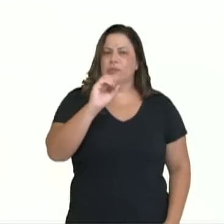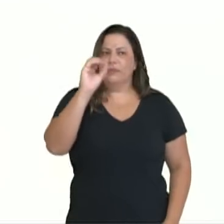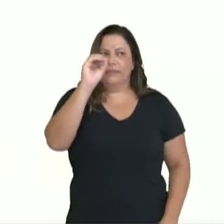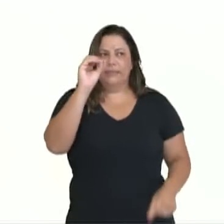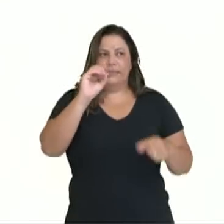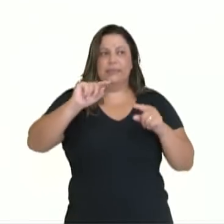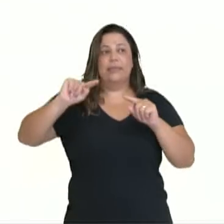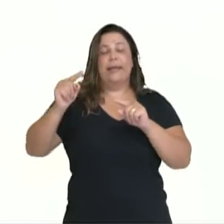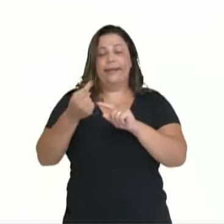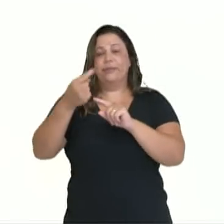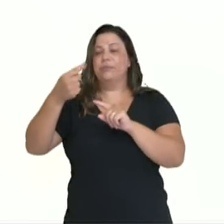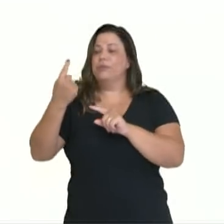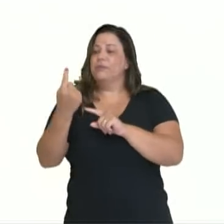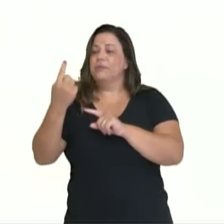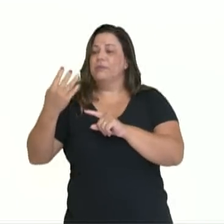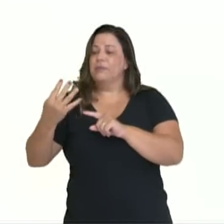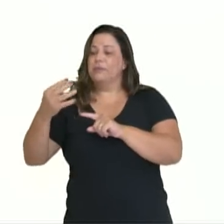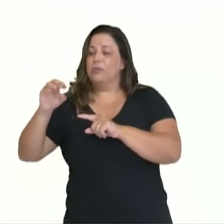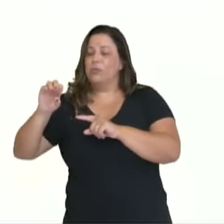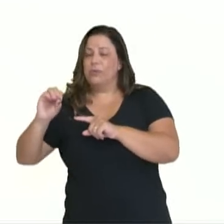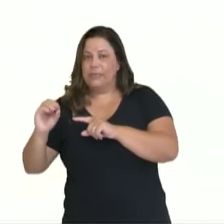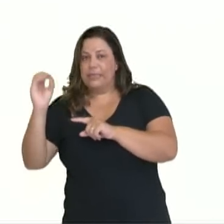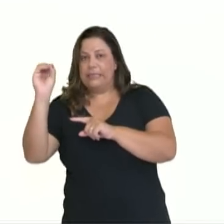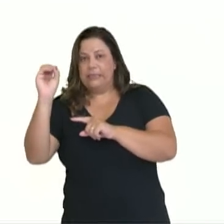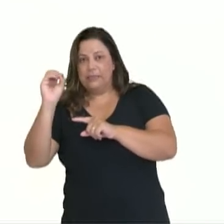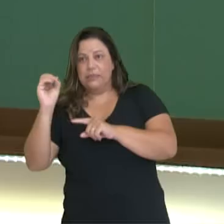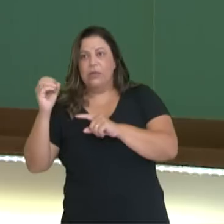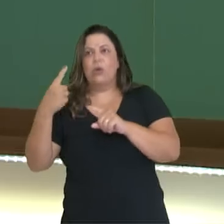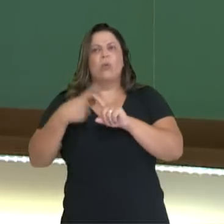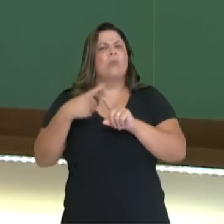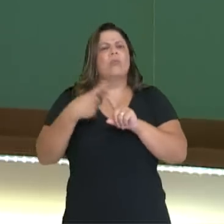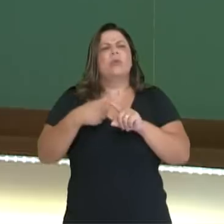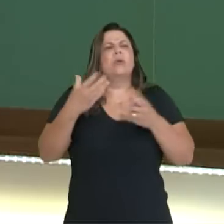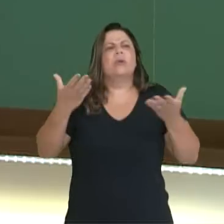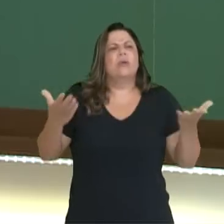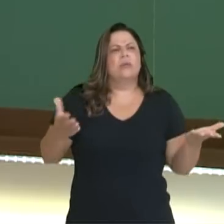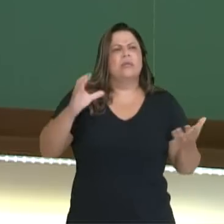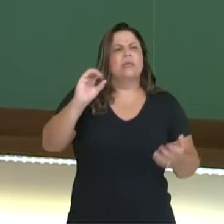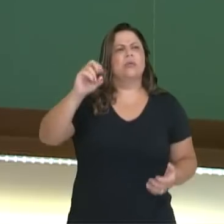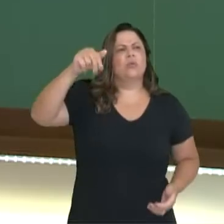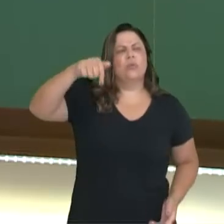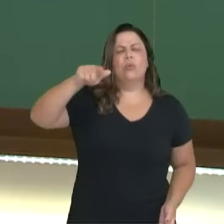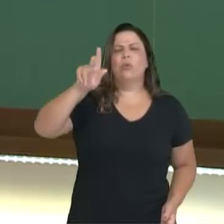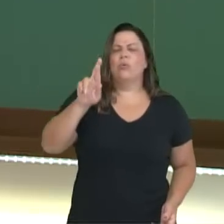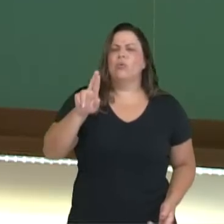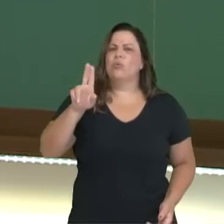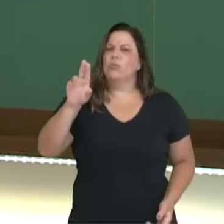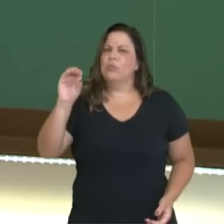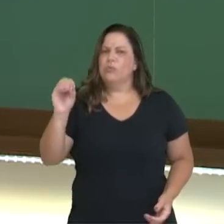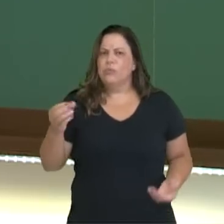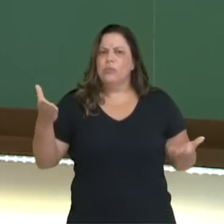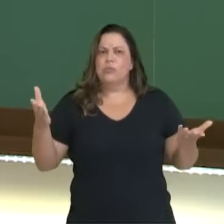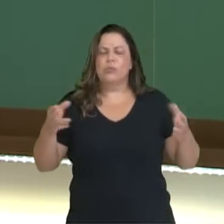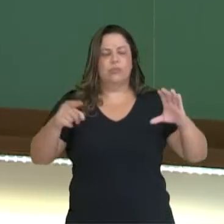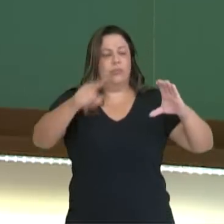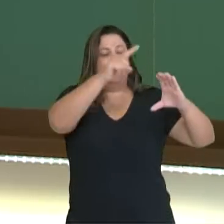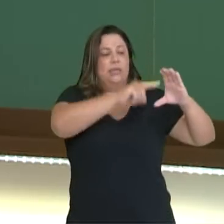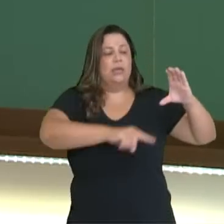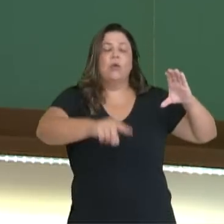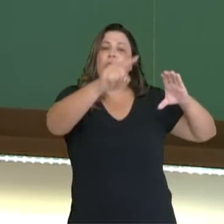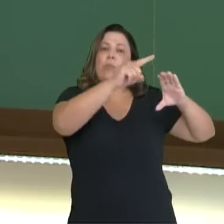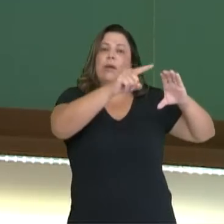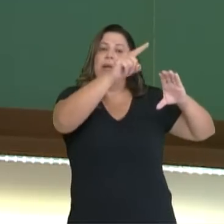de 1140 graus. Por que eles são côngruos? O arco de 780 graus dá duas voltas na